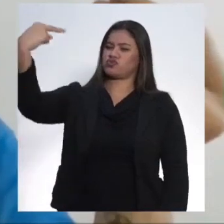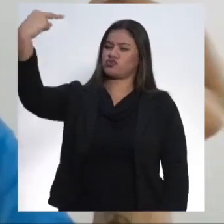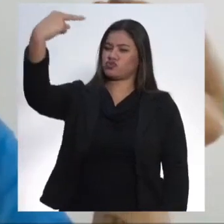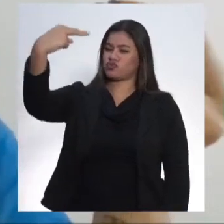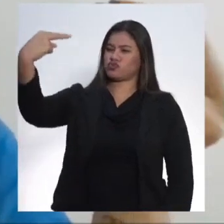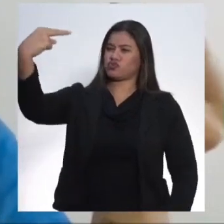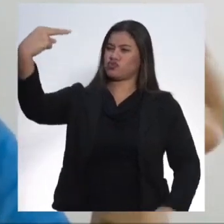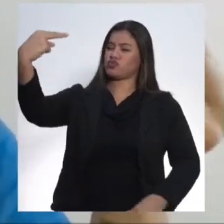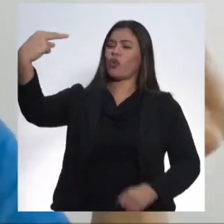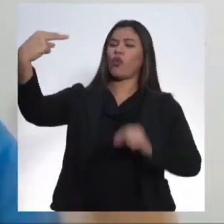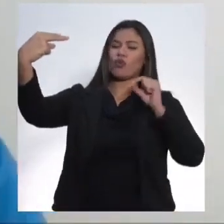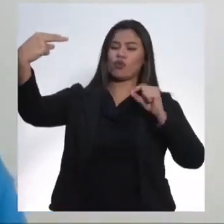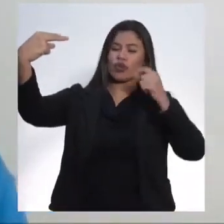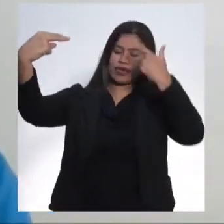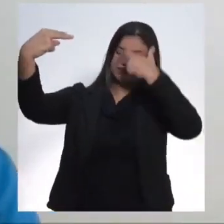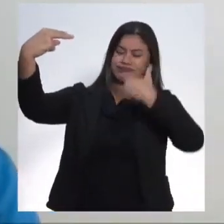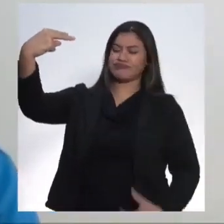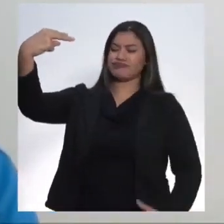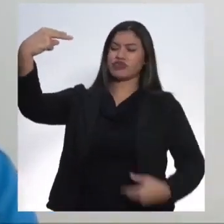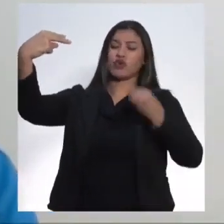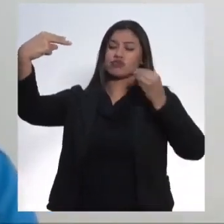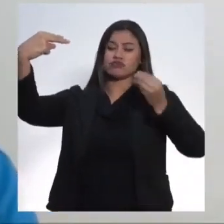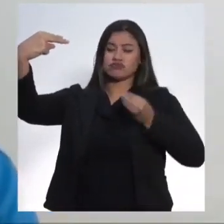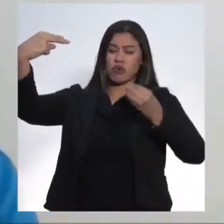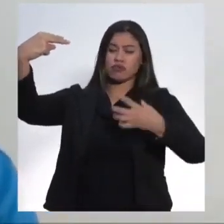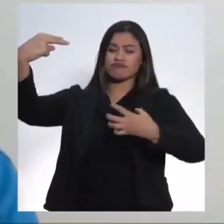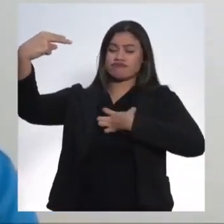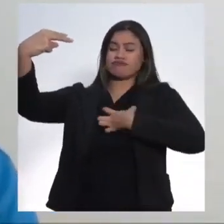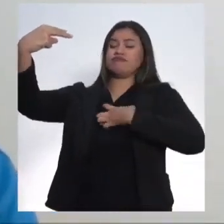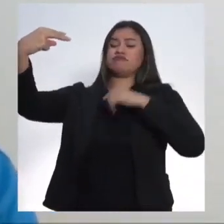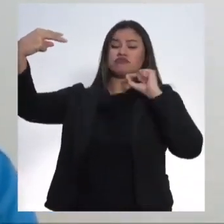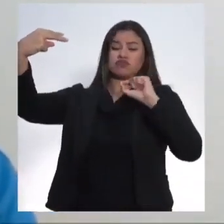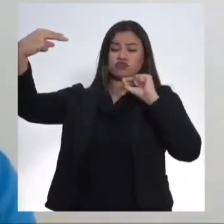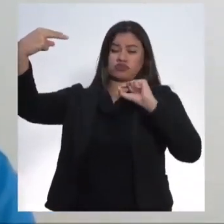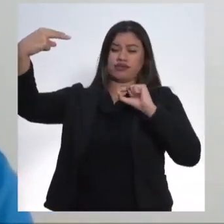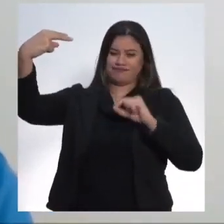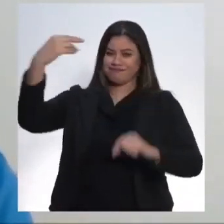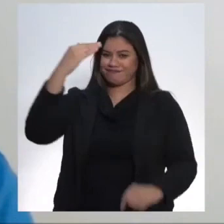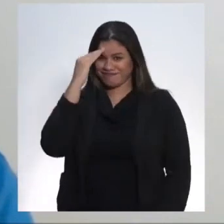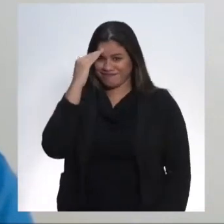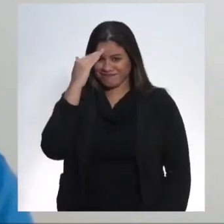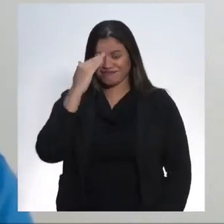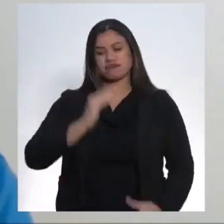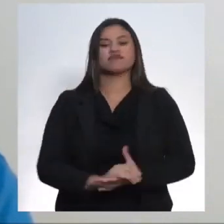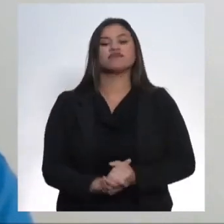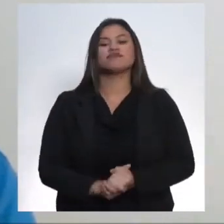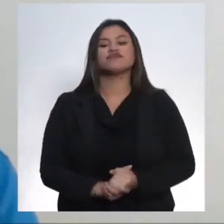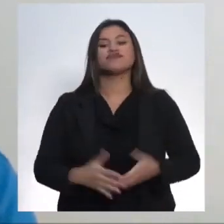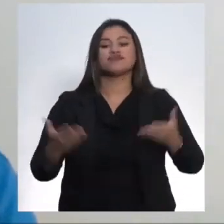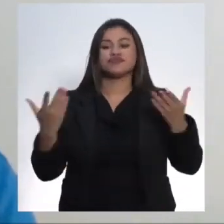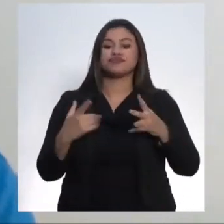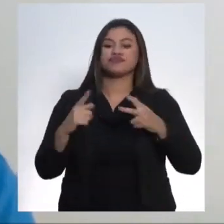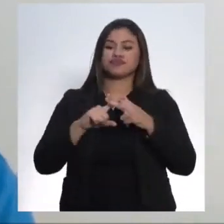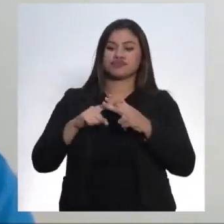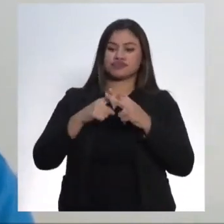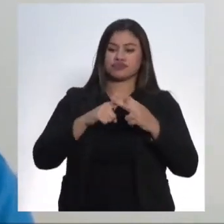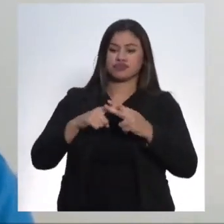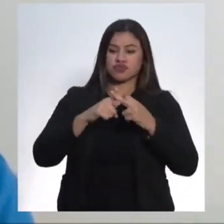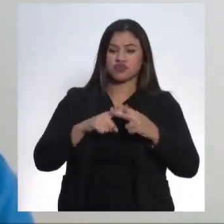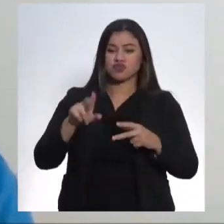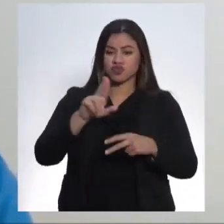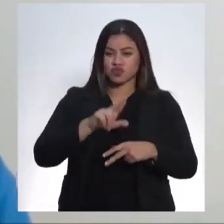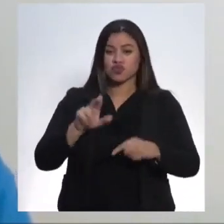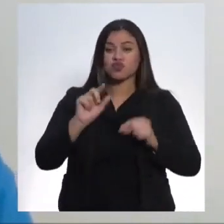de consciência sobre essa questão dos sentimentos. Nós vamos usar uma ferramenta conhecida como mapa